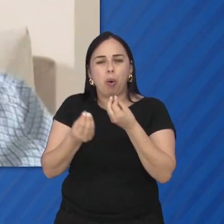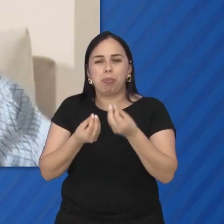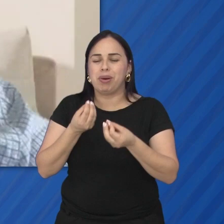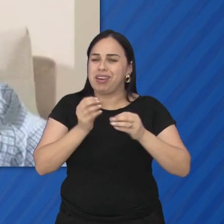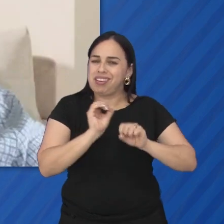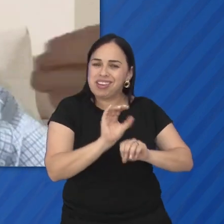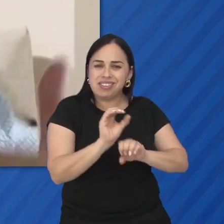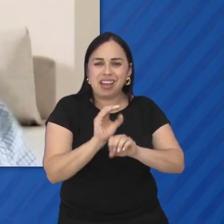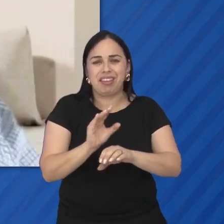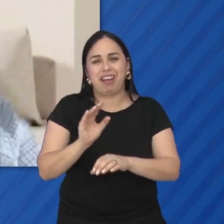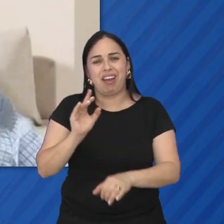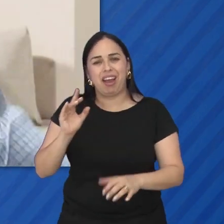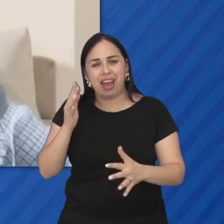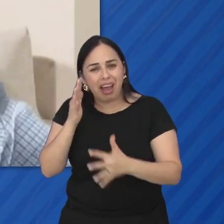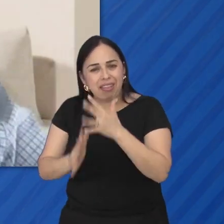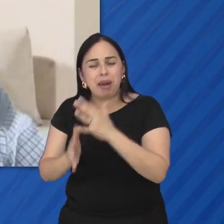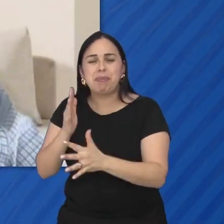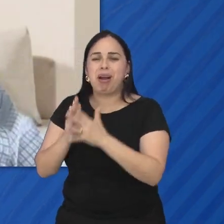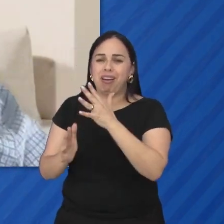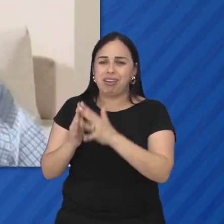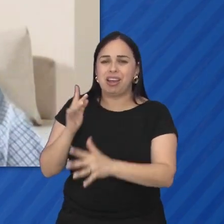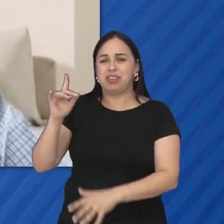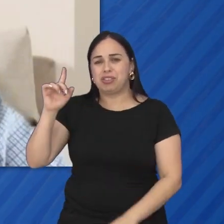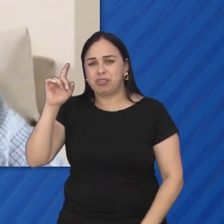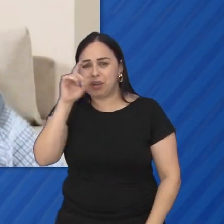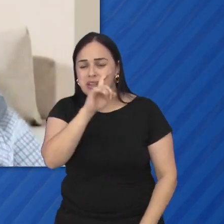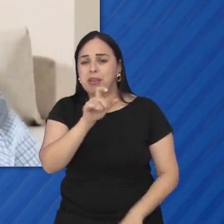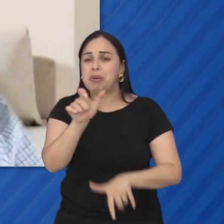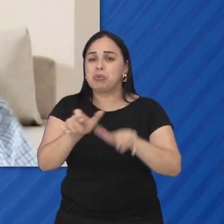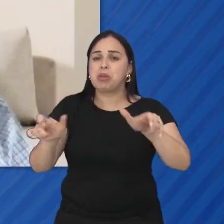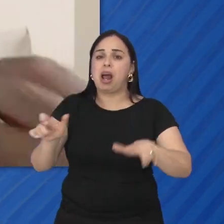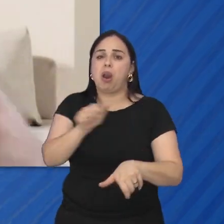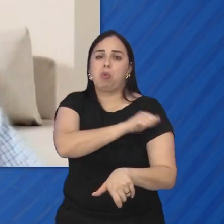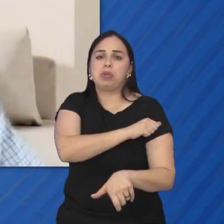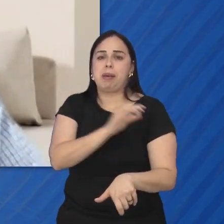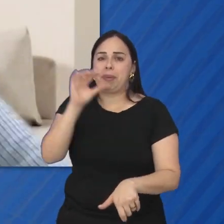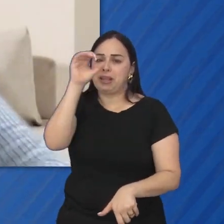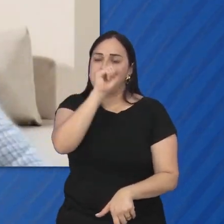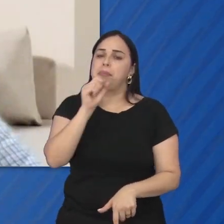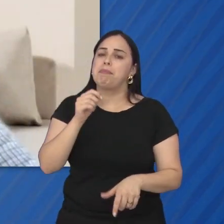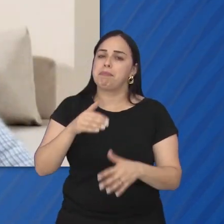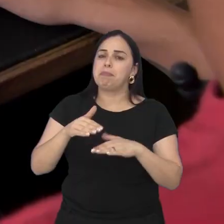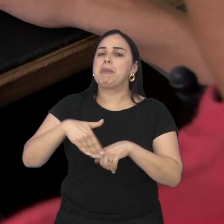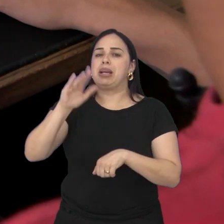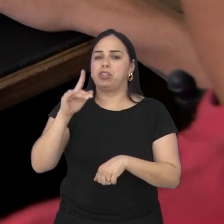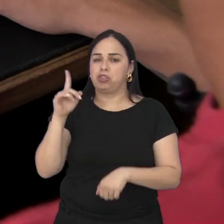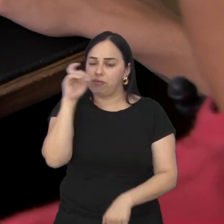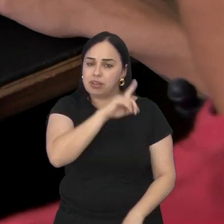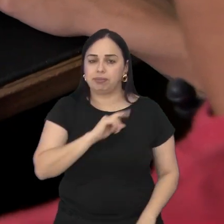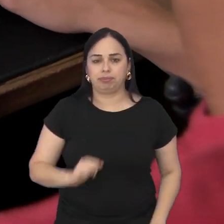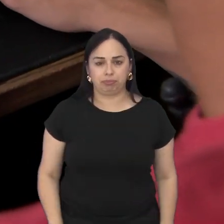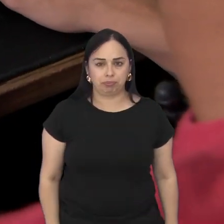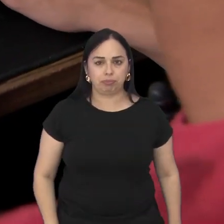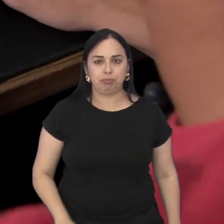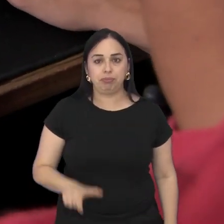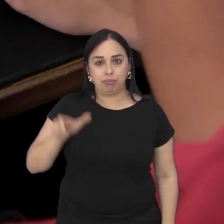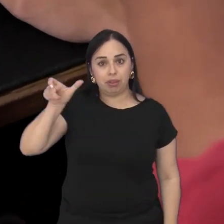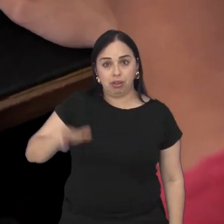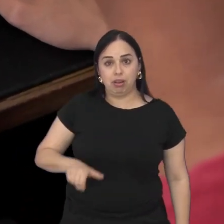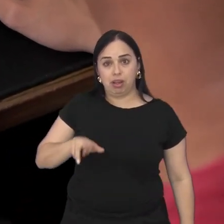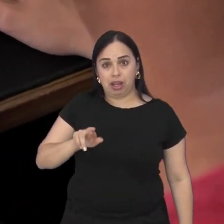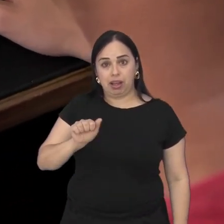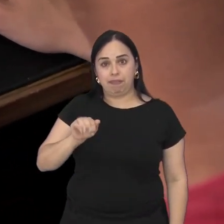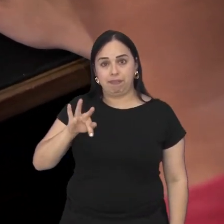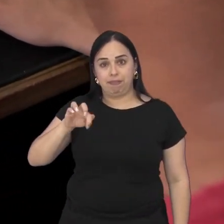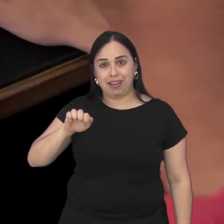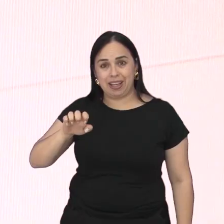na condução do professor e ao mesmo tempo no nível de aprendizagem do aluno. Essa dificuldade também é